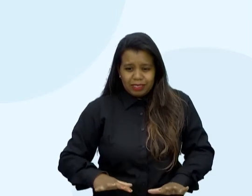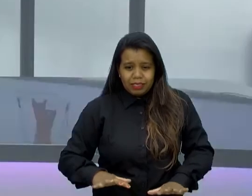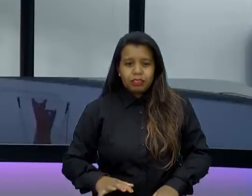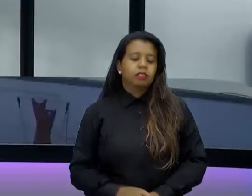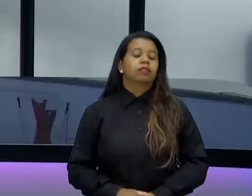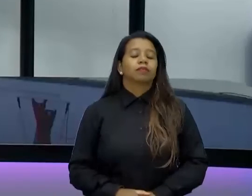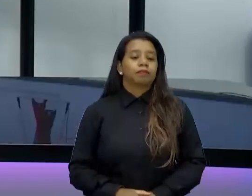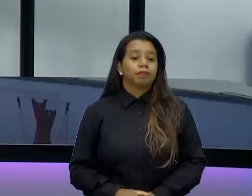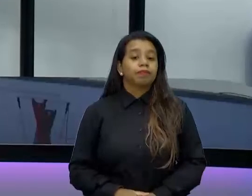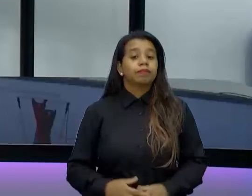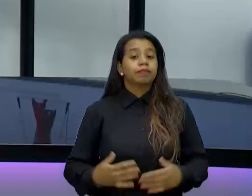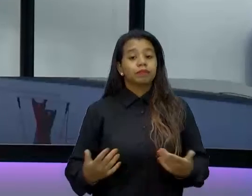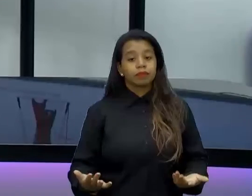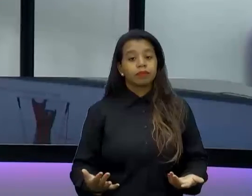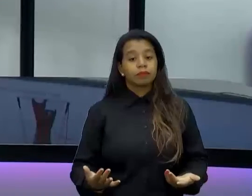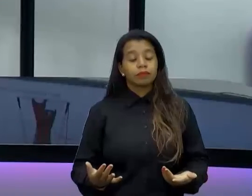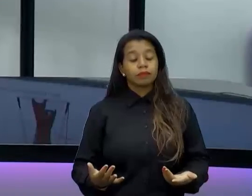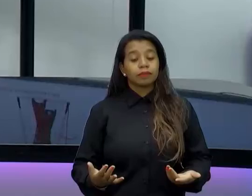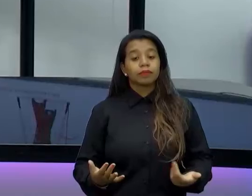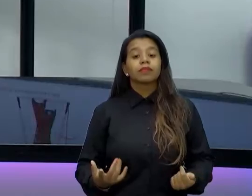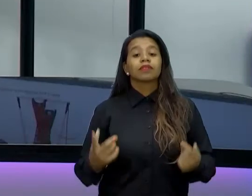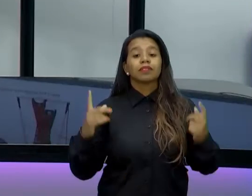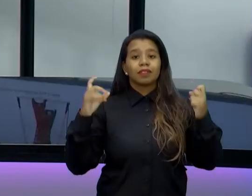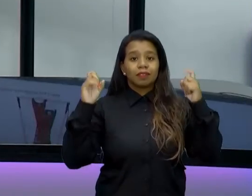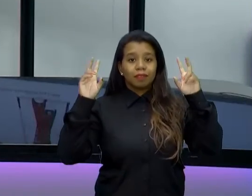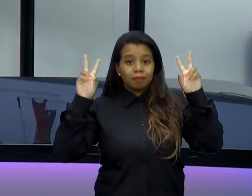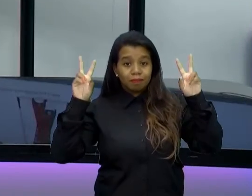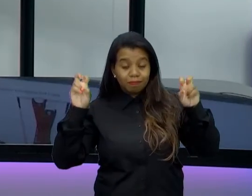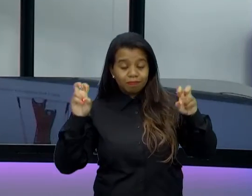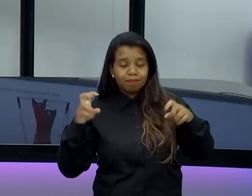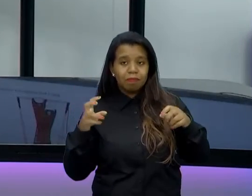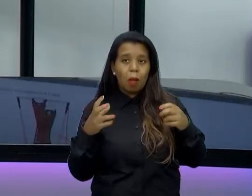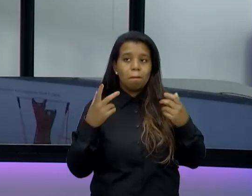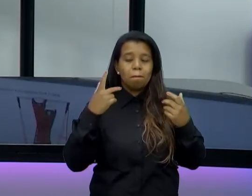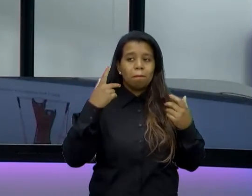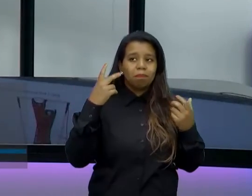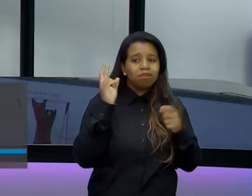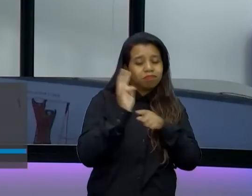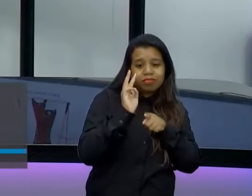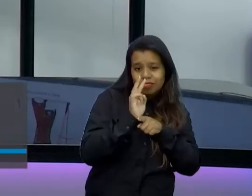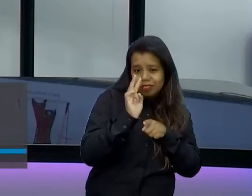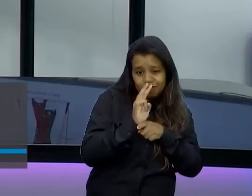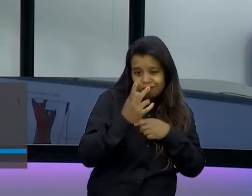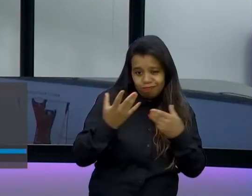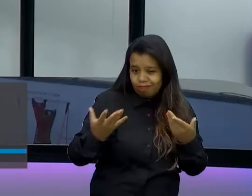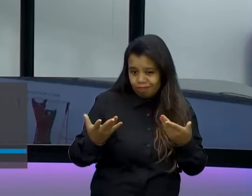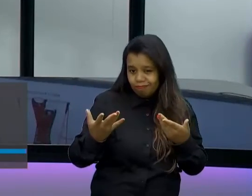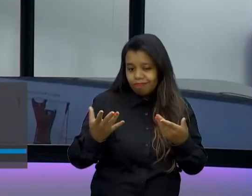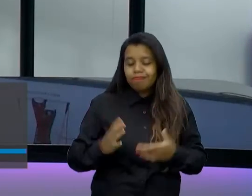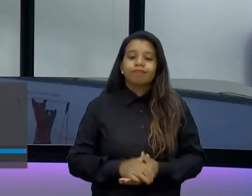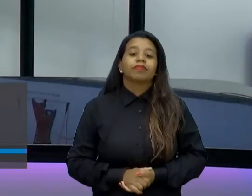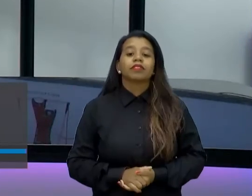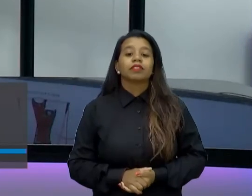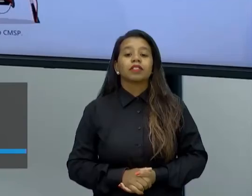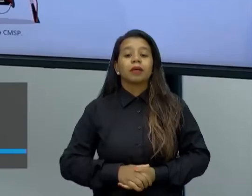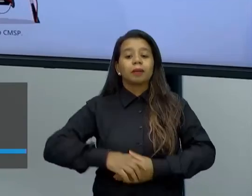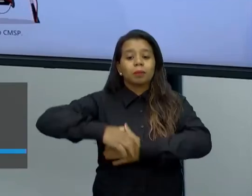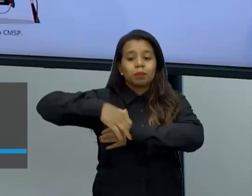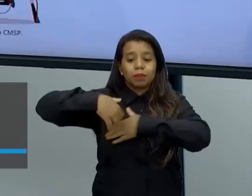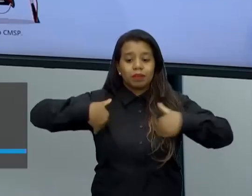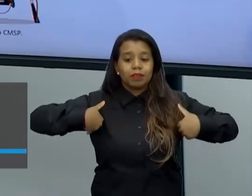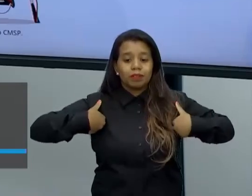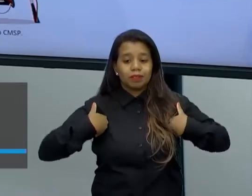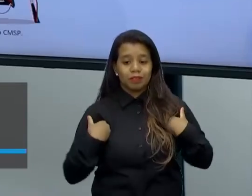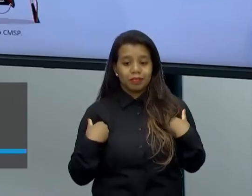que você está acostumado e está ali protegido, né? Com menos, está acostumado, enfim, e está jogando para debaixo da